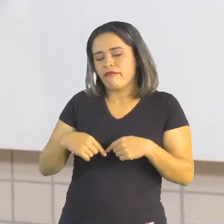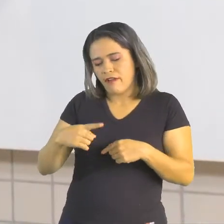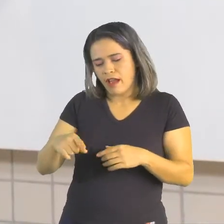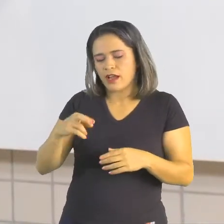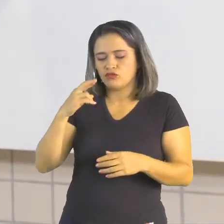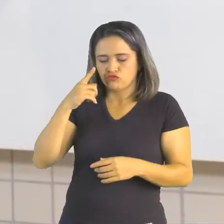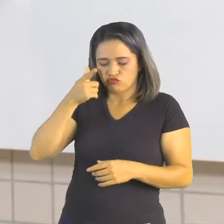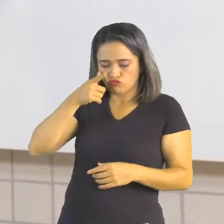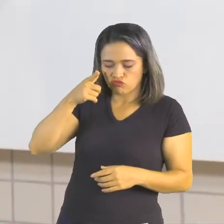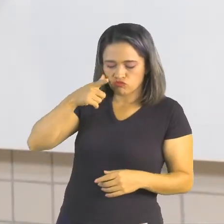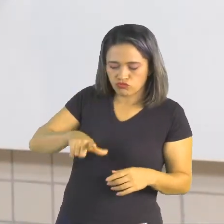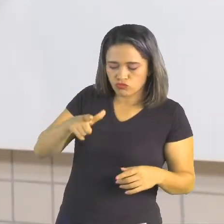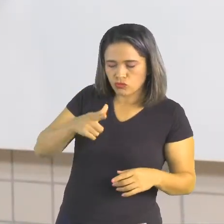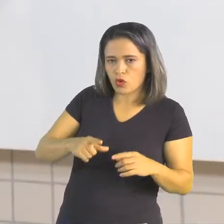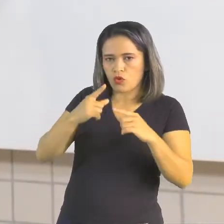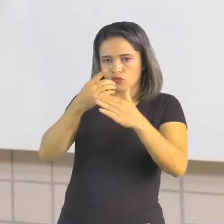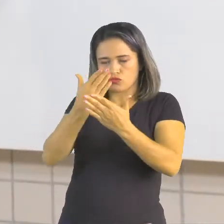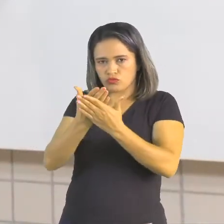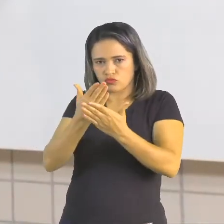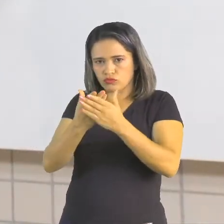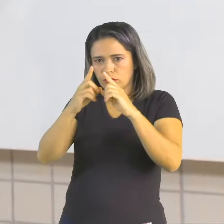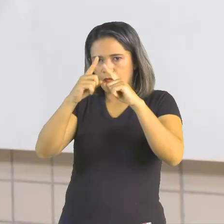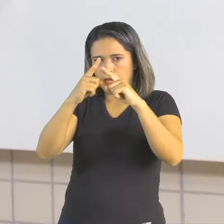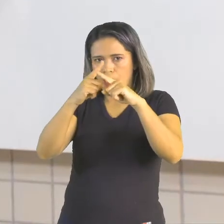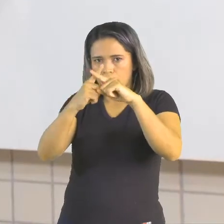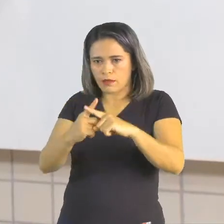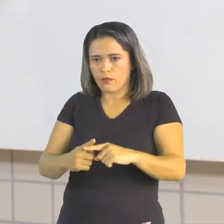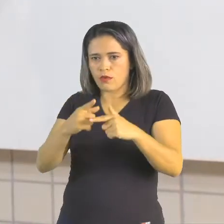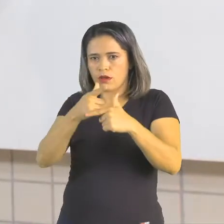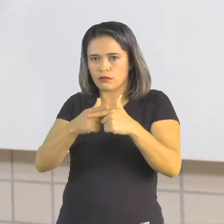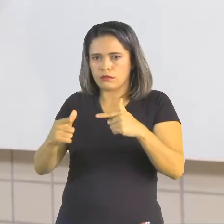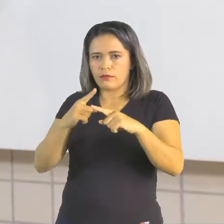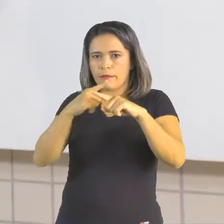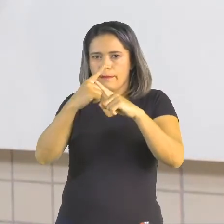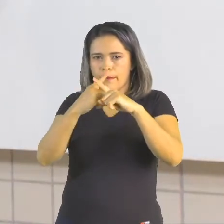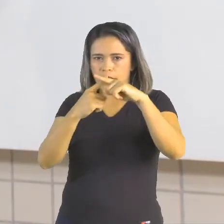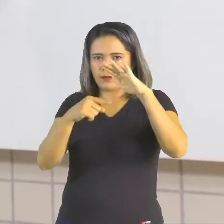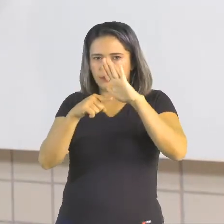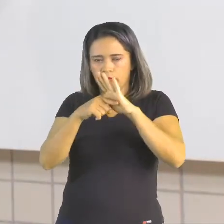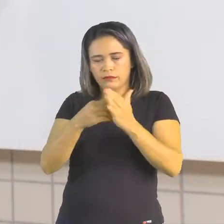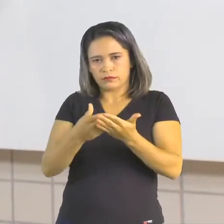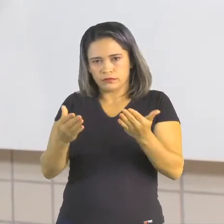lá revisar, já vamos para a tabuada. Isso é muito importante. Um abraço, pessoal. Até a próxima.